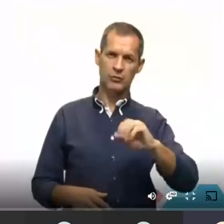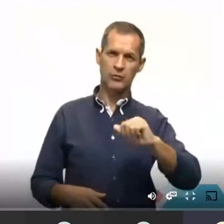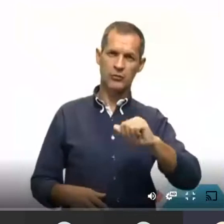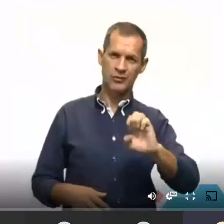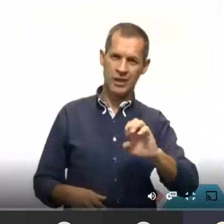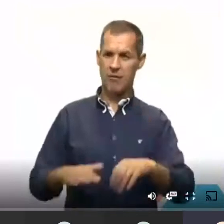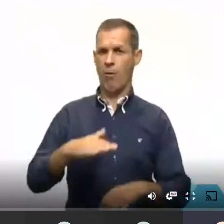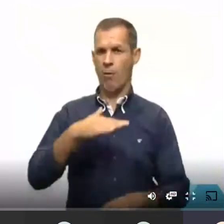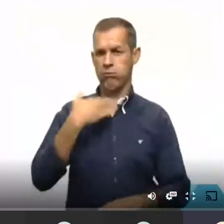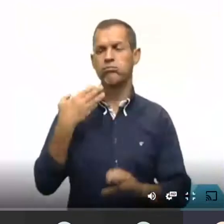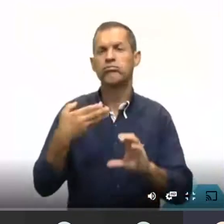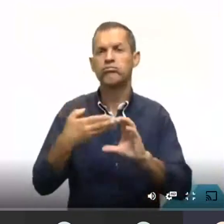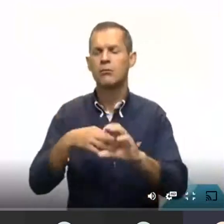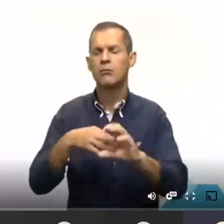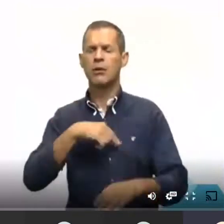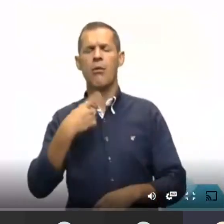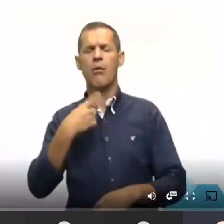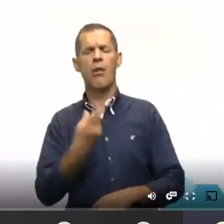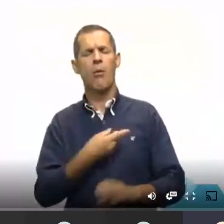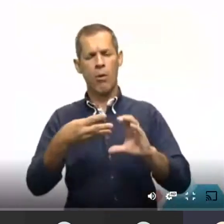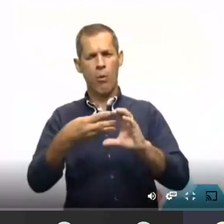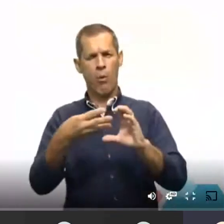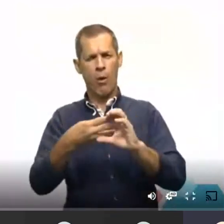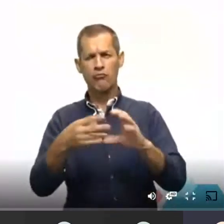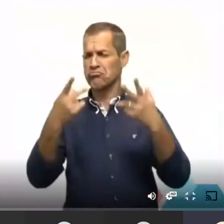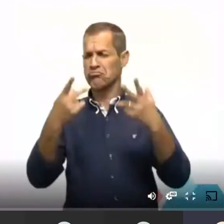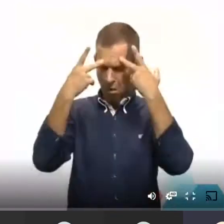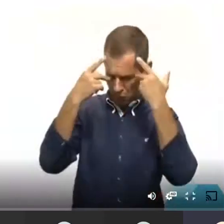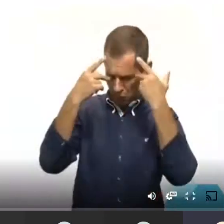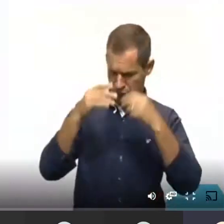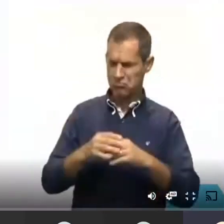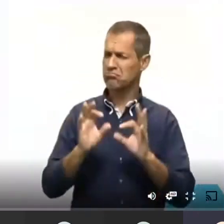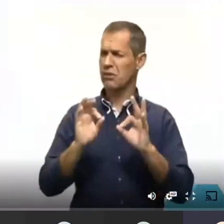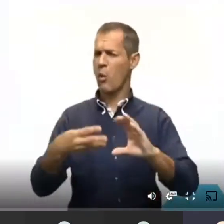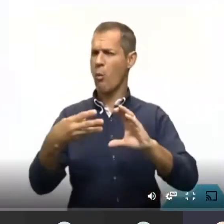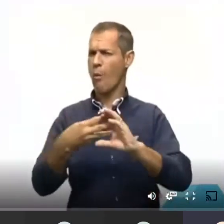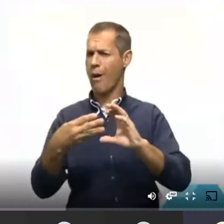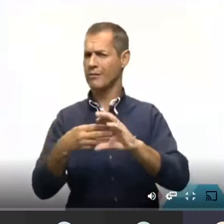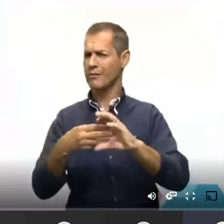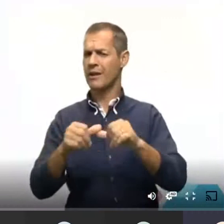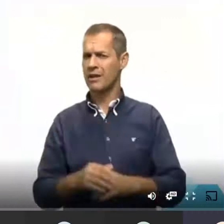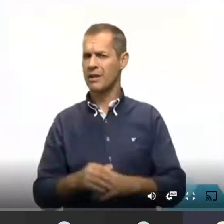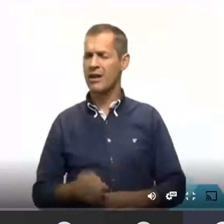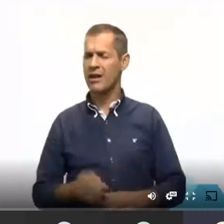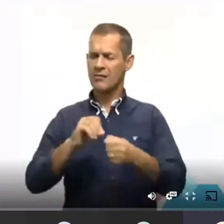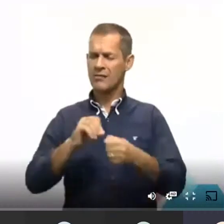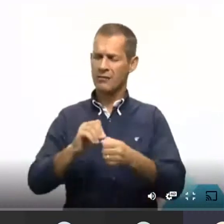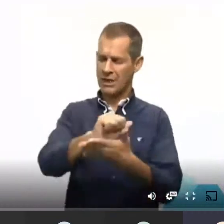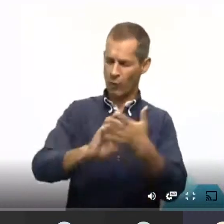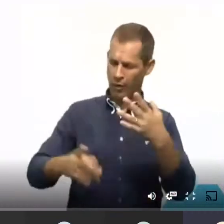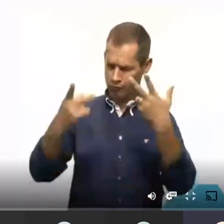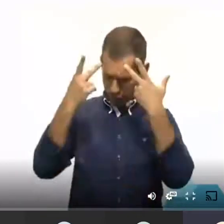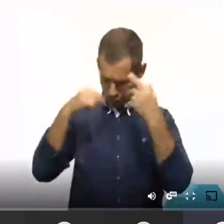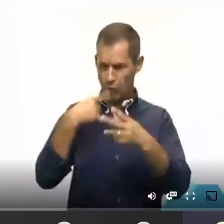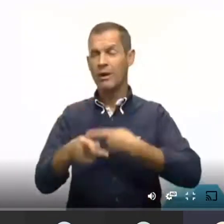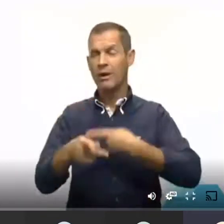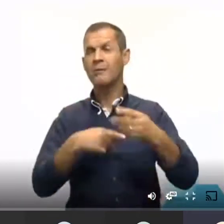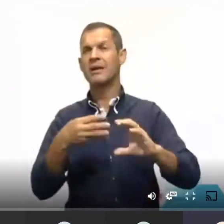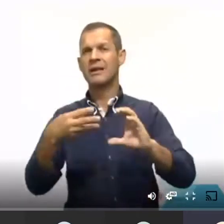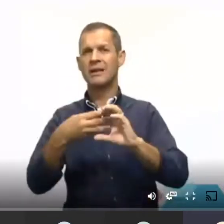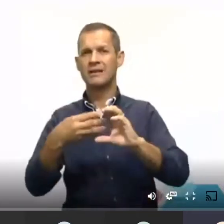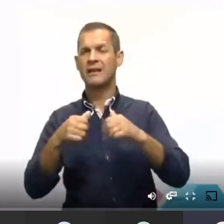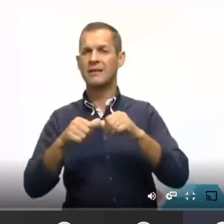à morte celular. Quando nós temos uma célula normal, uma célula que está desempenhando sua função normal, nós